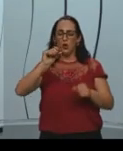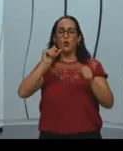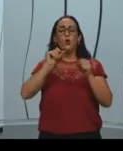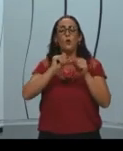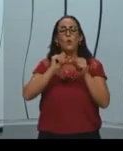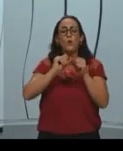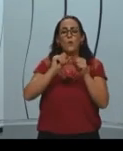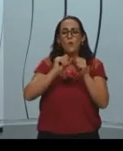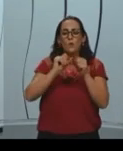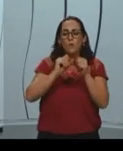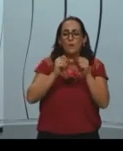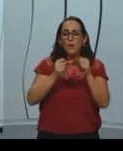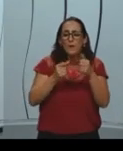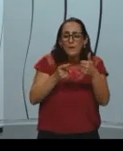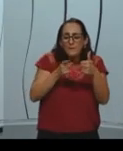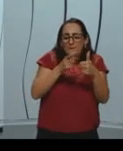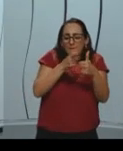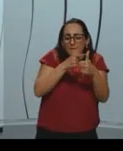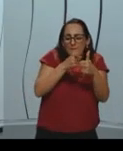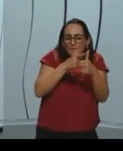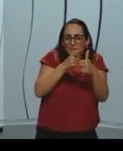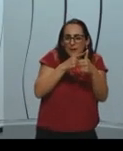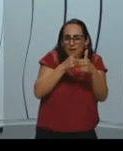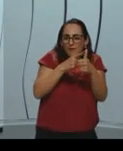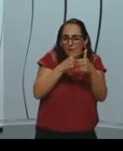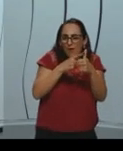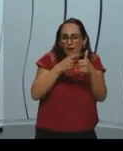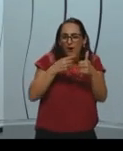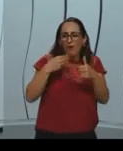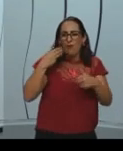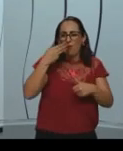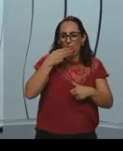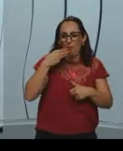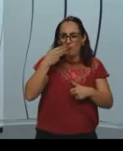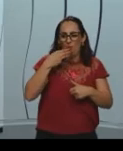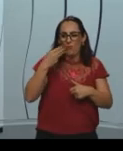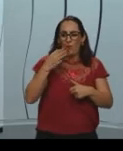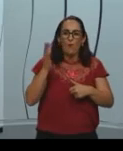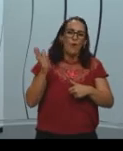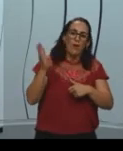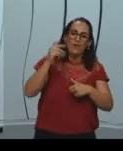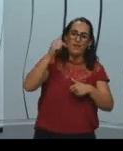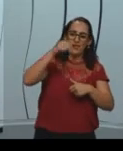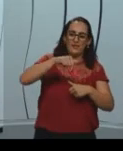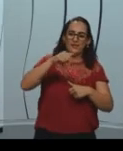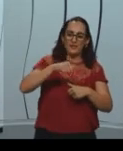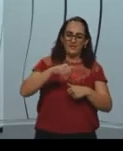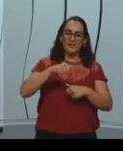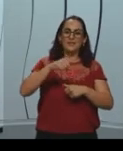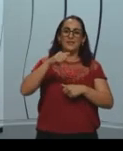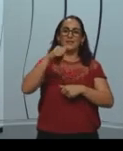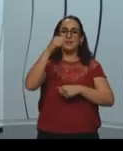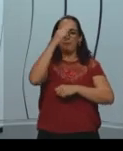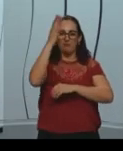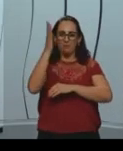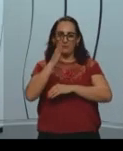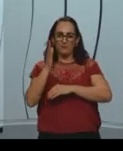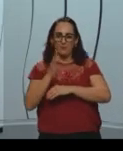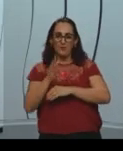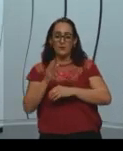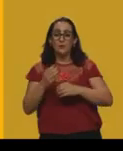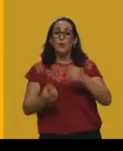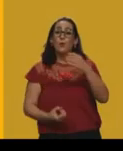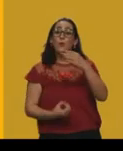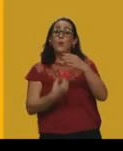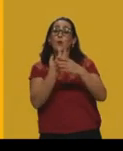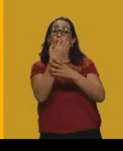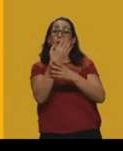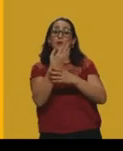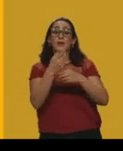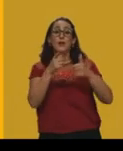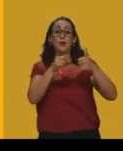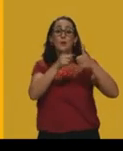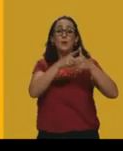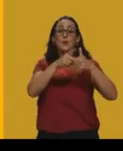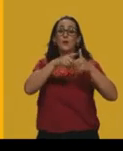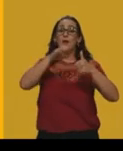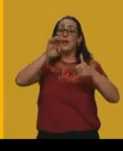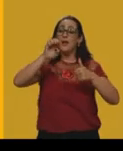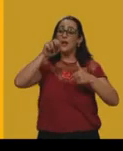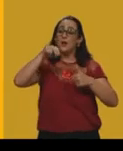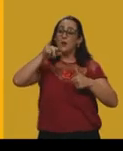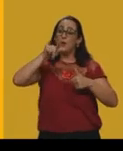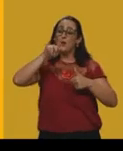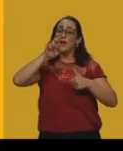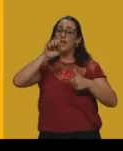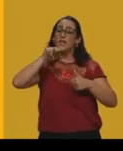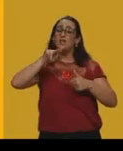Brasil, E eles vão criar aí o primeiro engenho na Vila de São Vicente, São Paulo, e depois a gente vai ver que